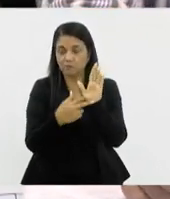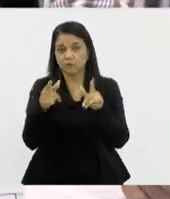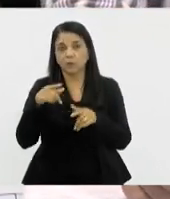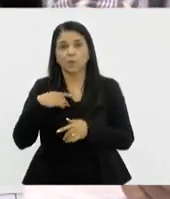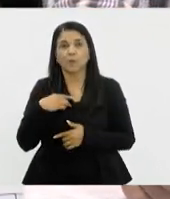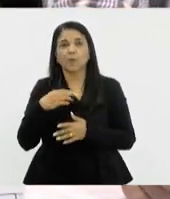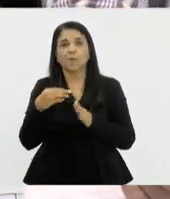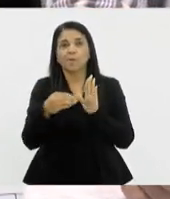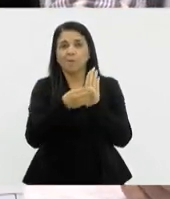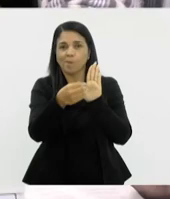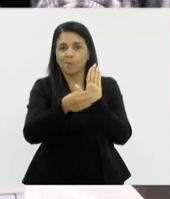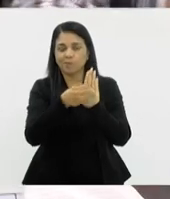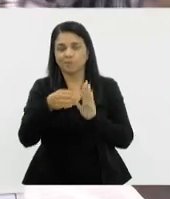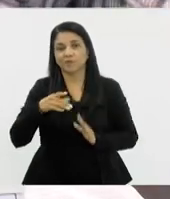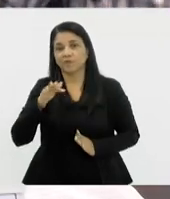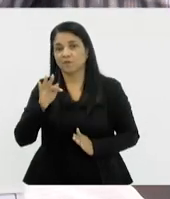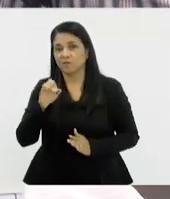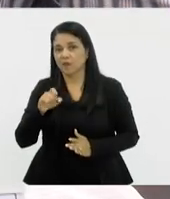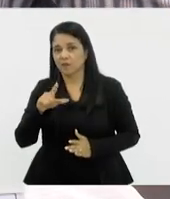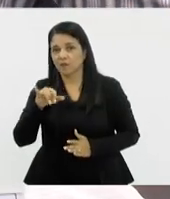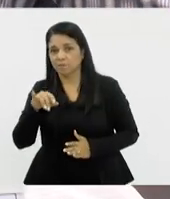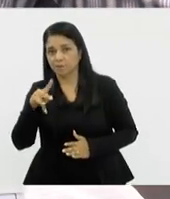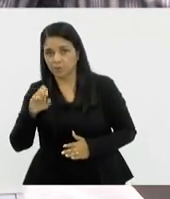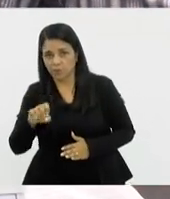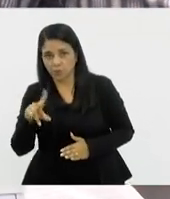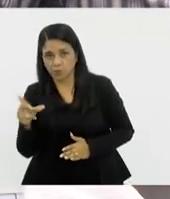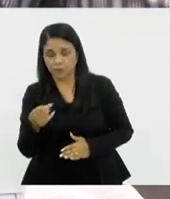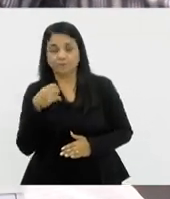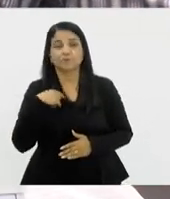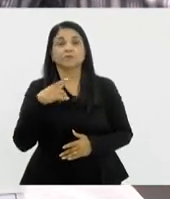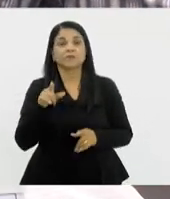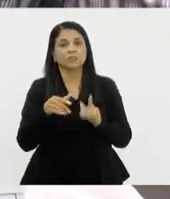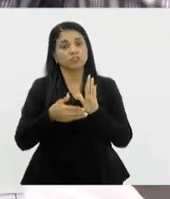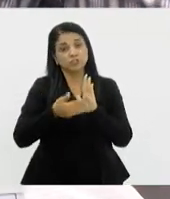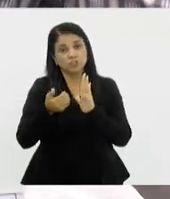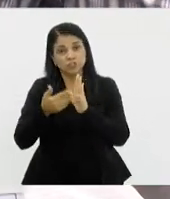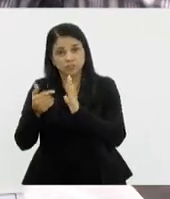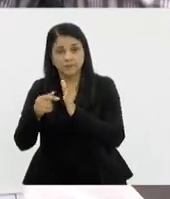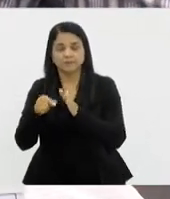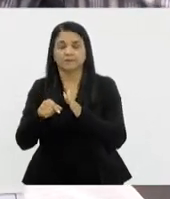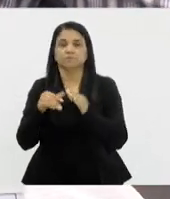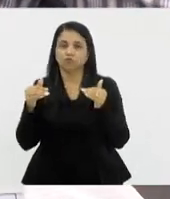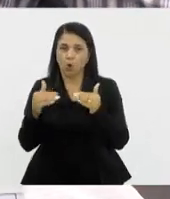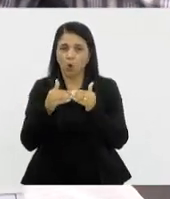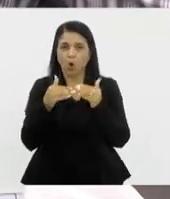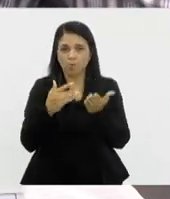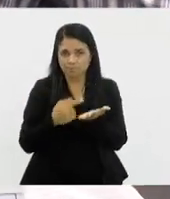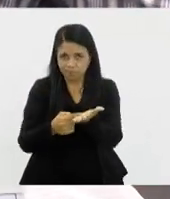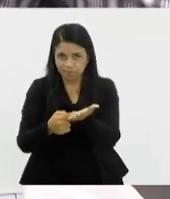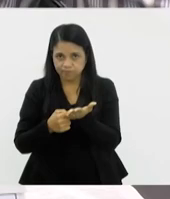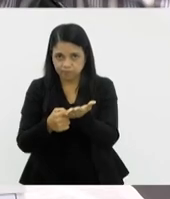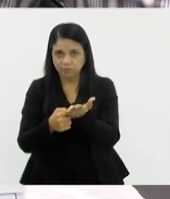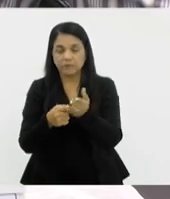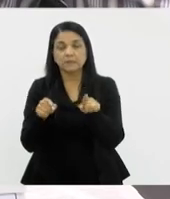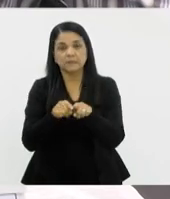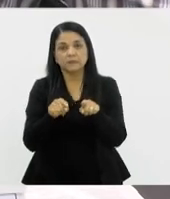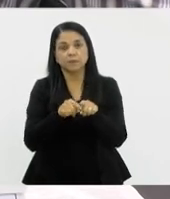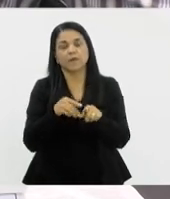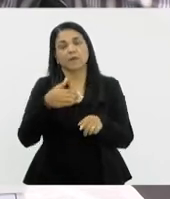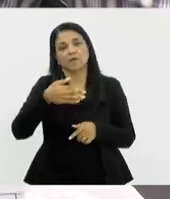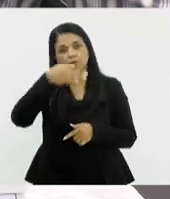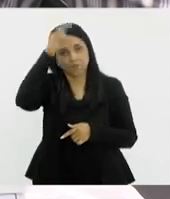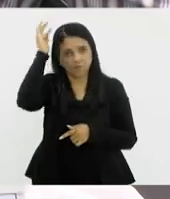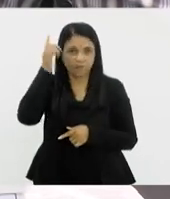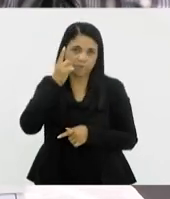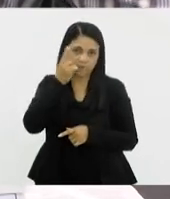Raves tira aquilo que a gente já tinha combinado de tirar e atende a questão do deputado Fred